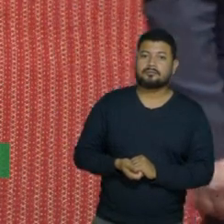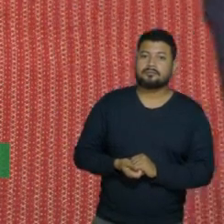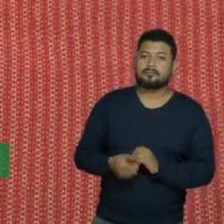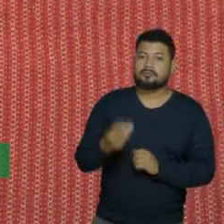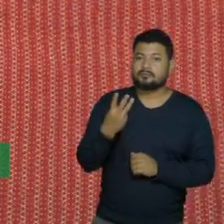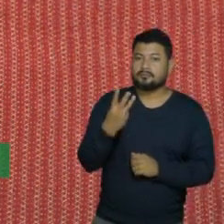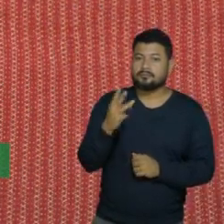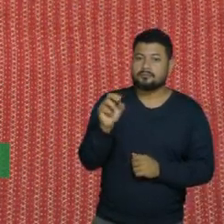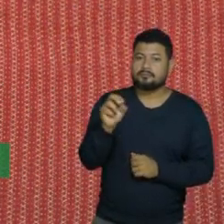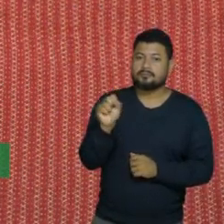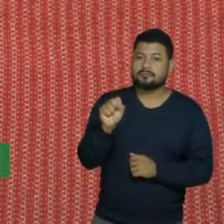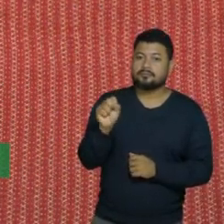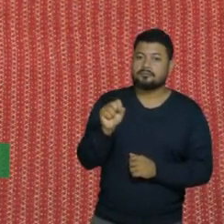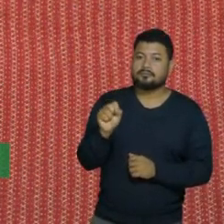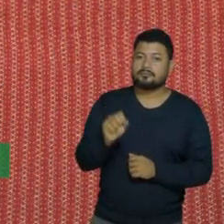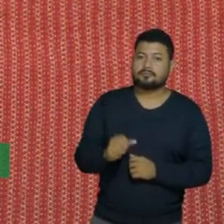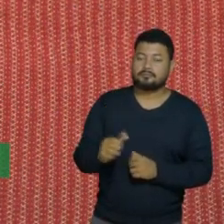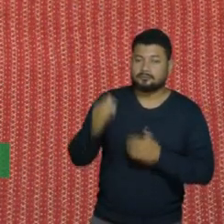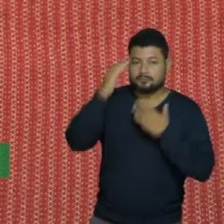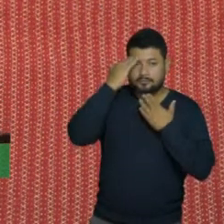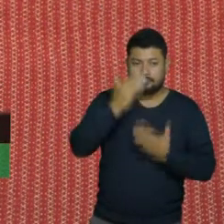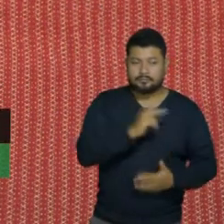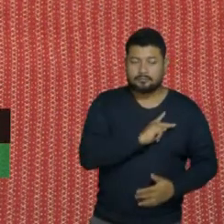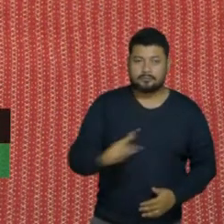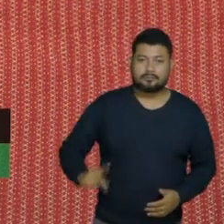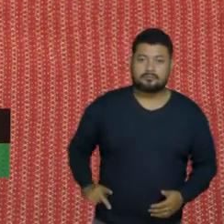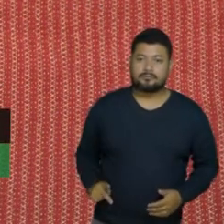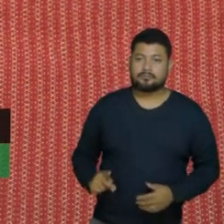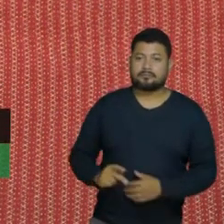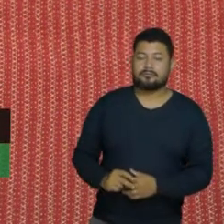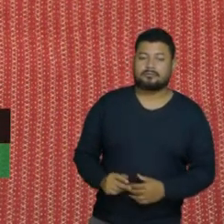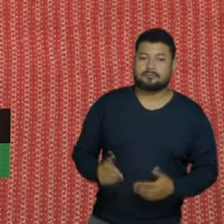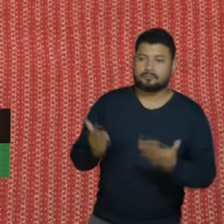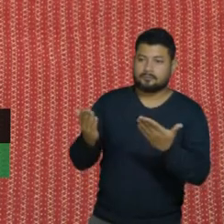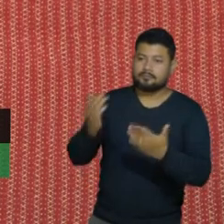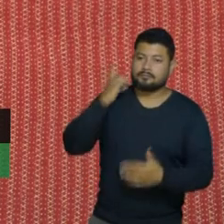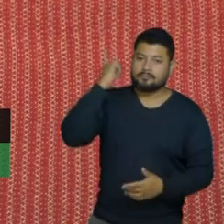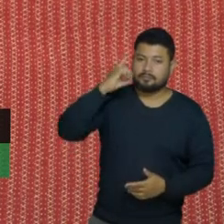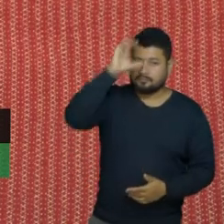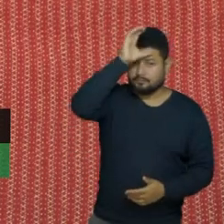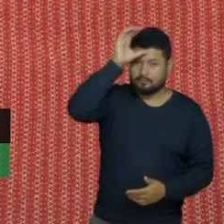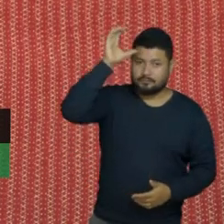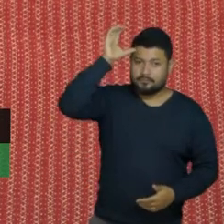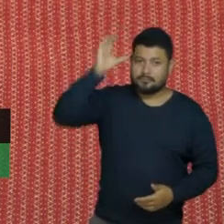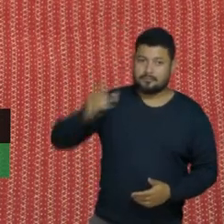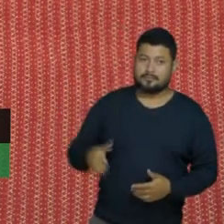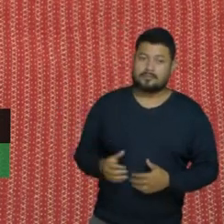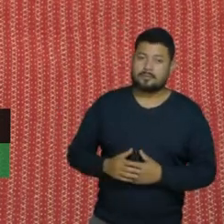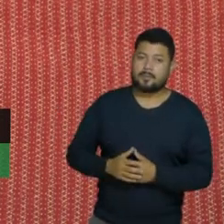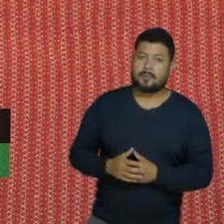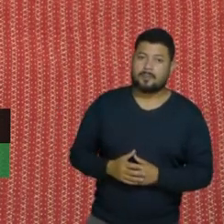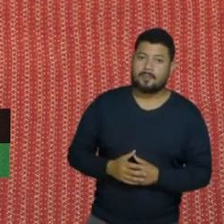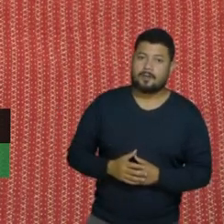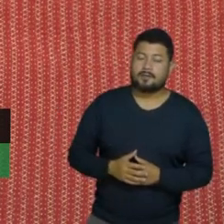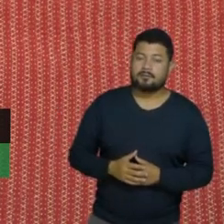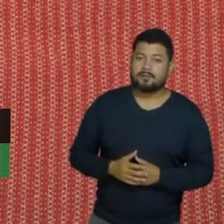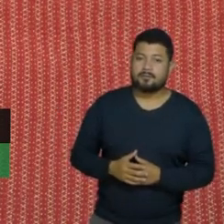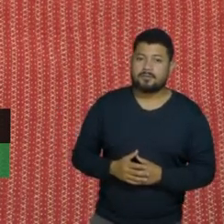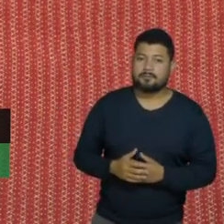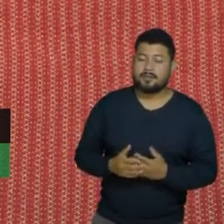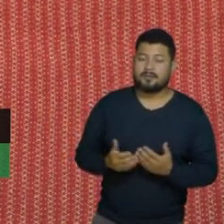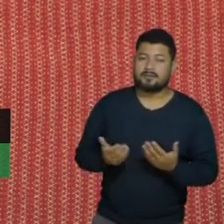deputado. Pois não, obrigado, senhor presidente. Prezado deputado Carlos Humberto, eu quero lhe parabenizar